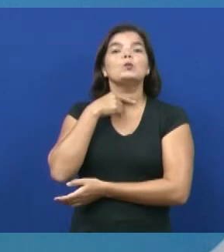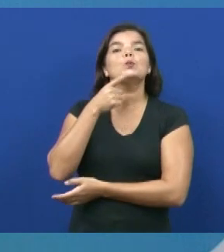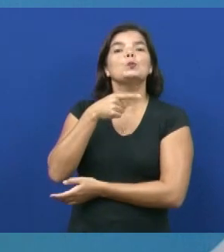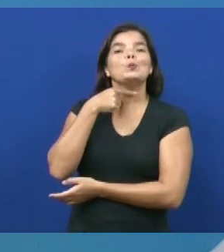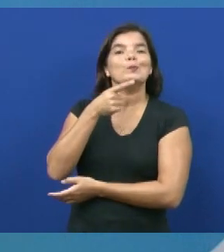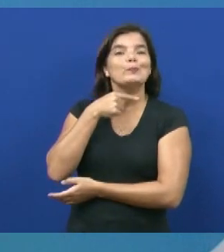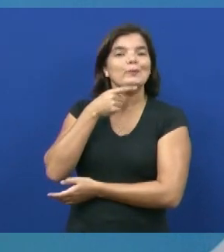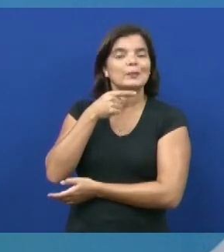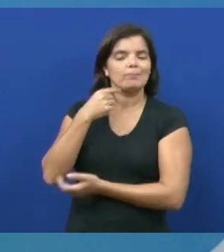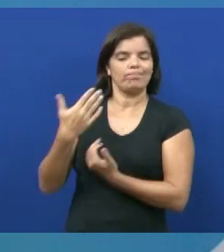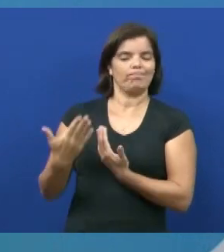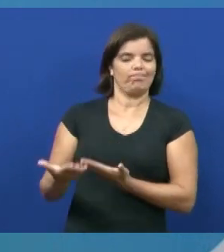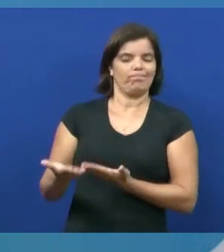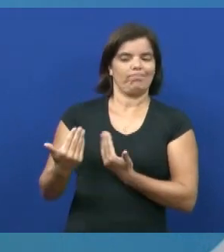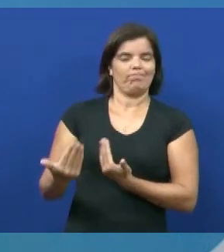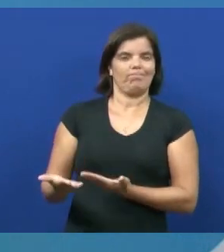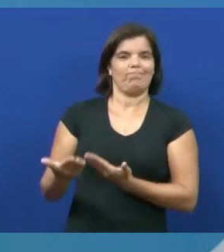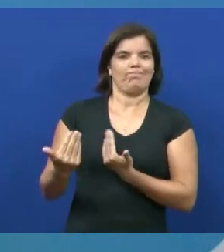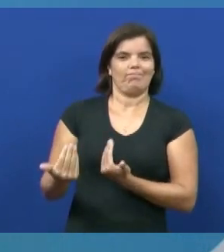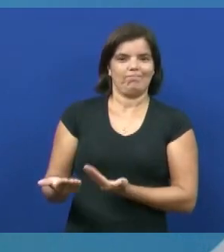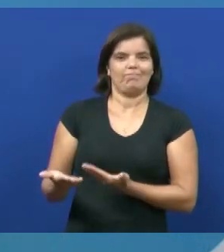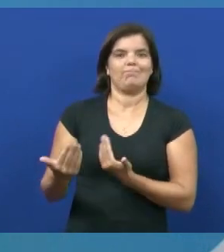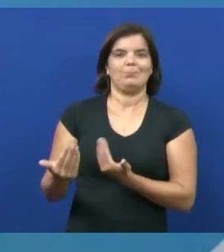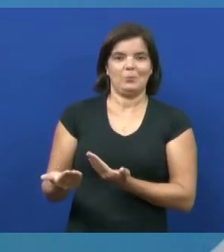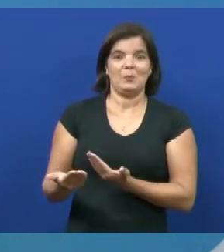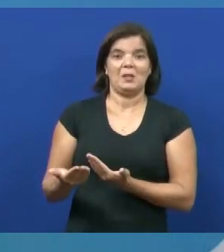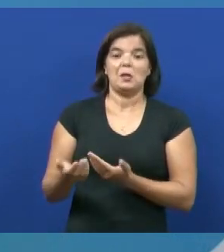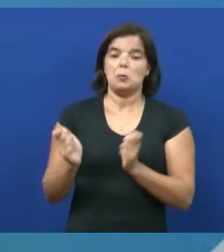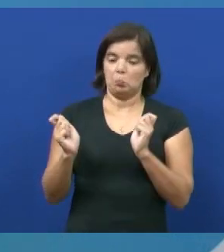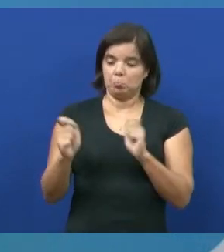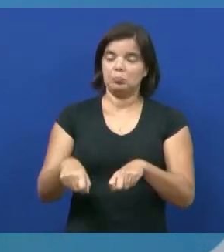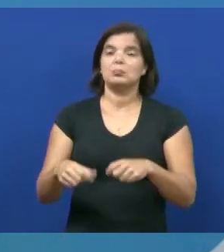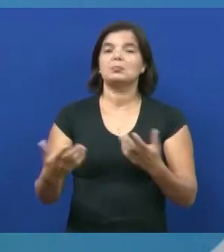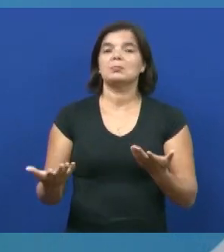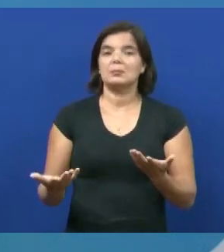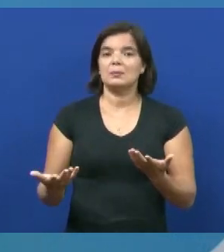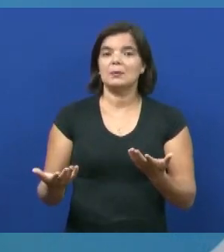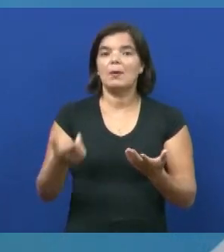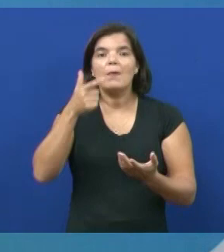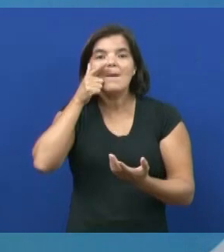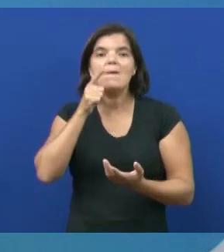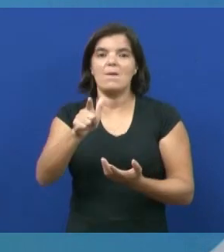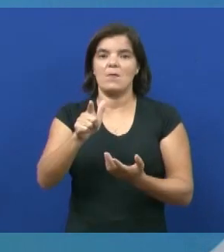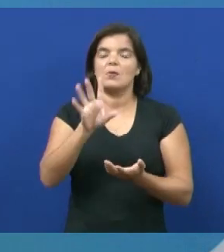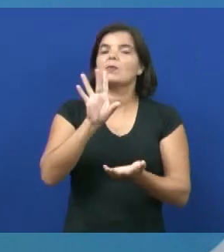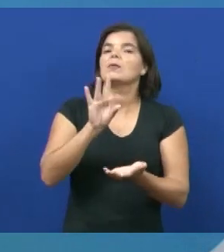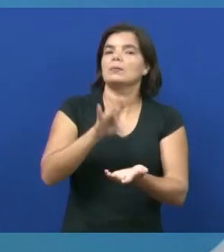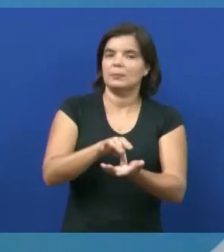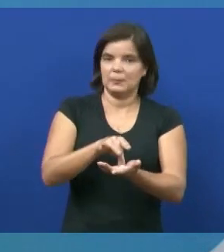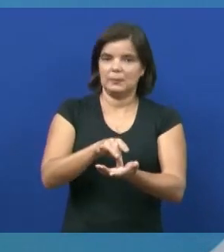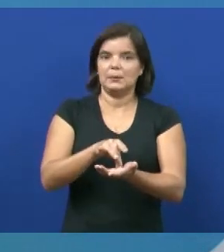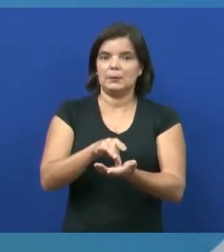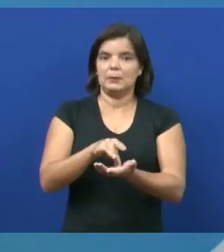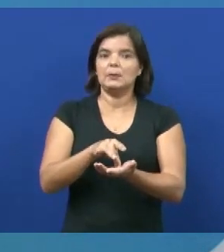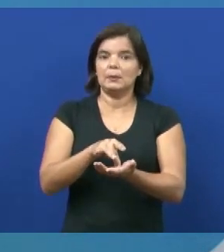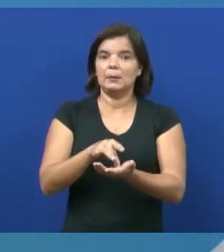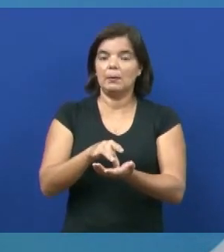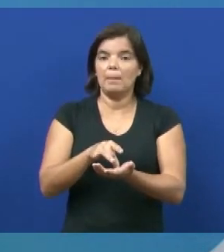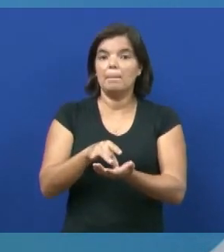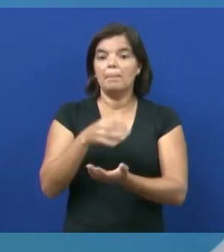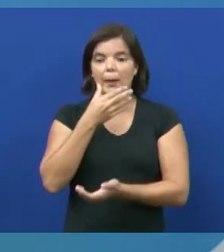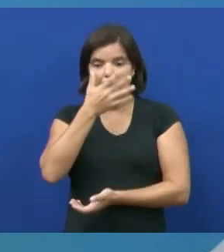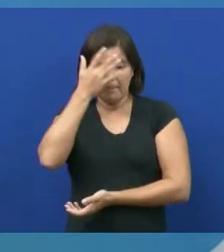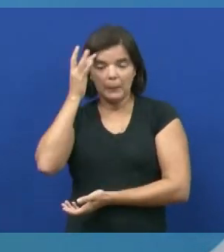duvida, tá? Que duvida que seja possível alcançar uma verdade. Ou seja, para